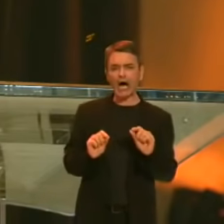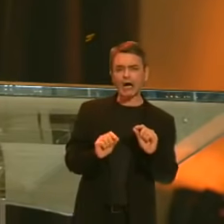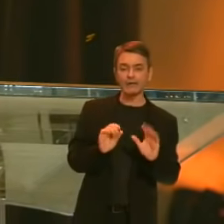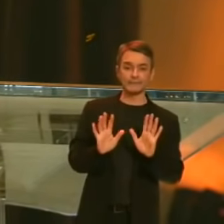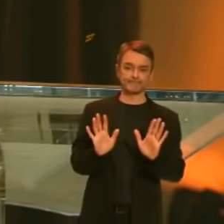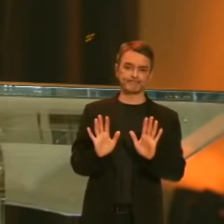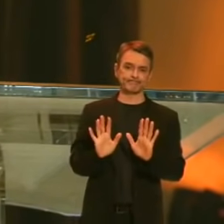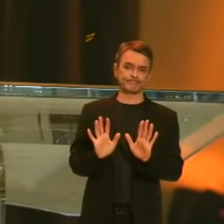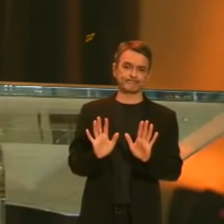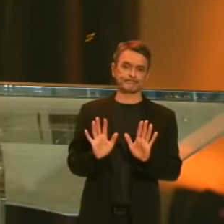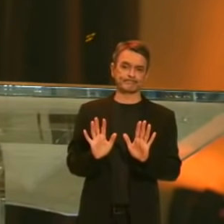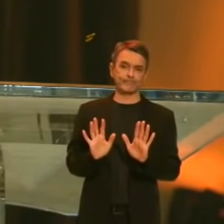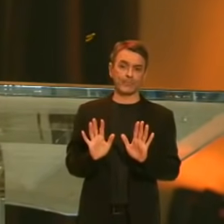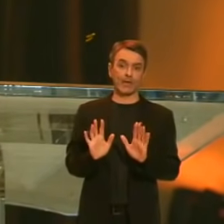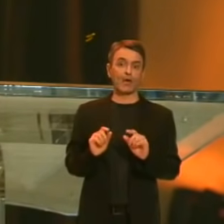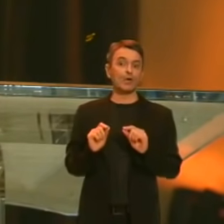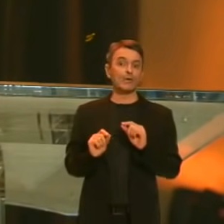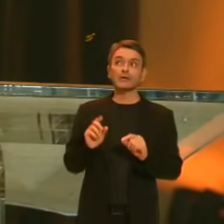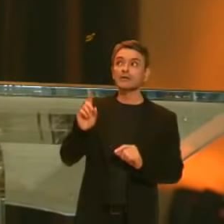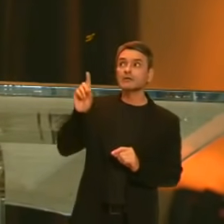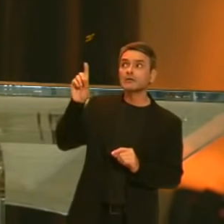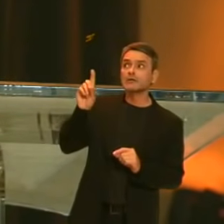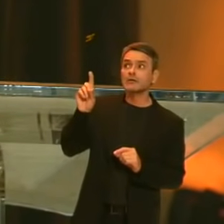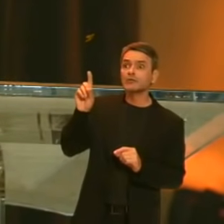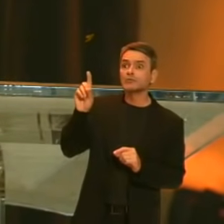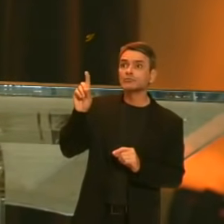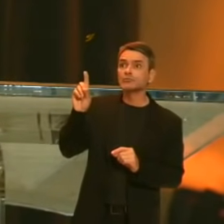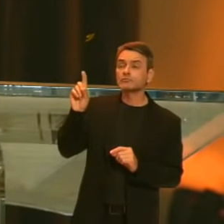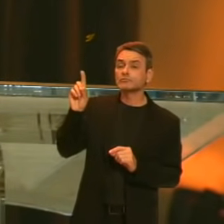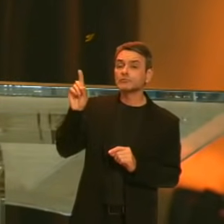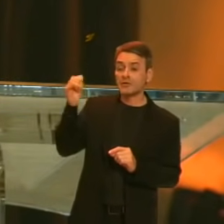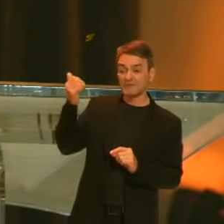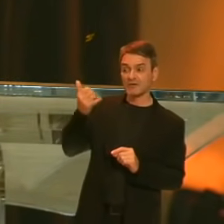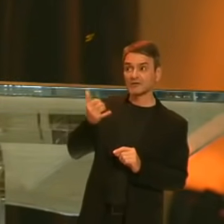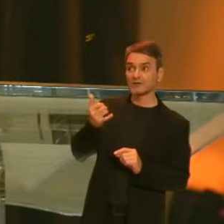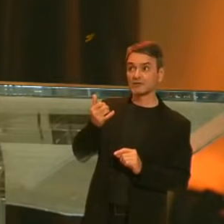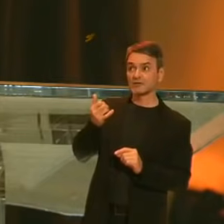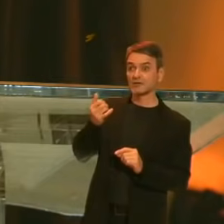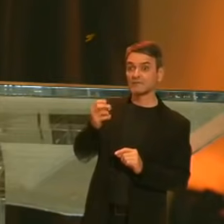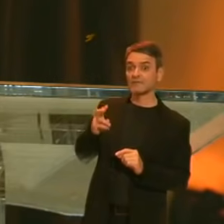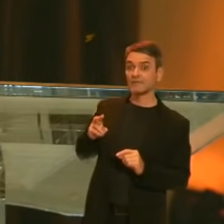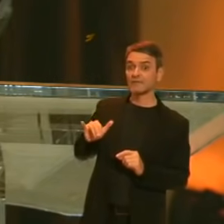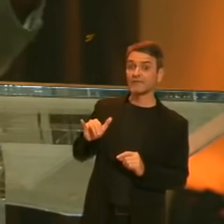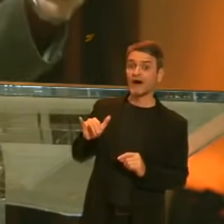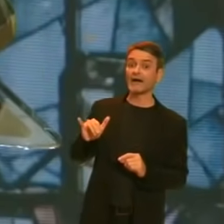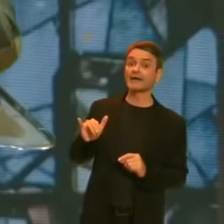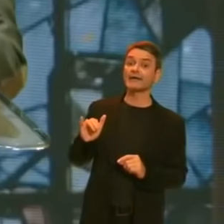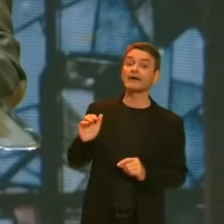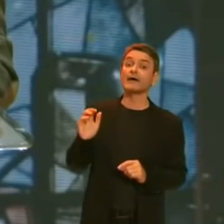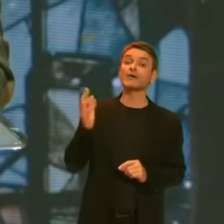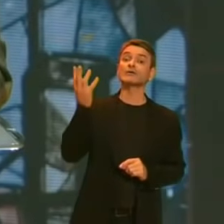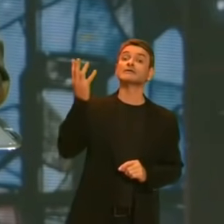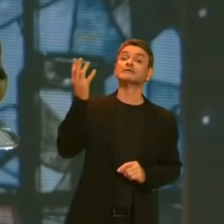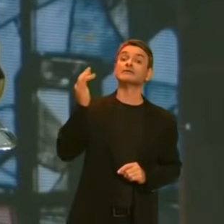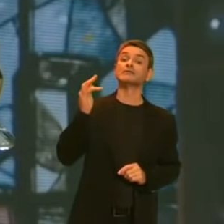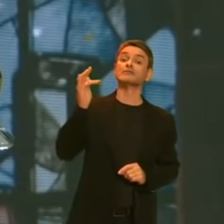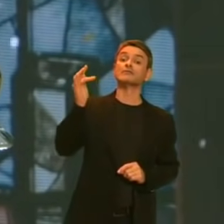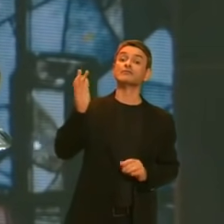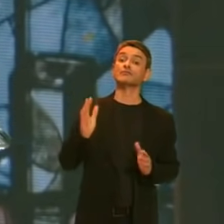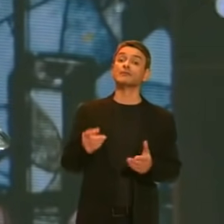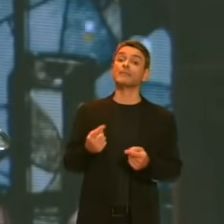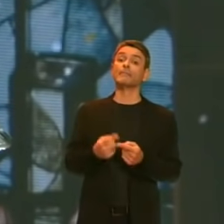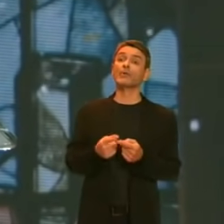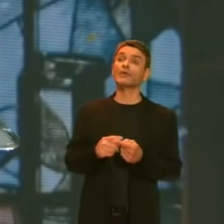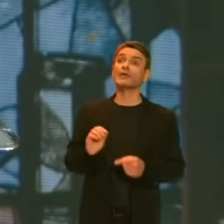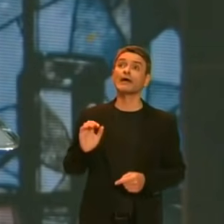mas eu estou preocupado com o que Deus está falando que vai acontecer, tá? E para que essas coisas estão